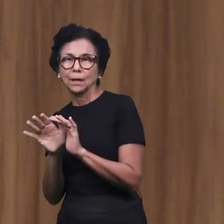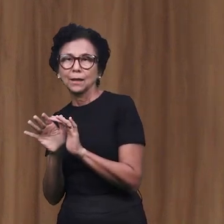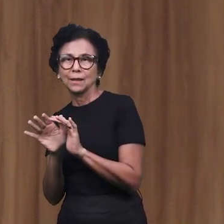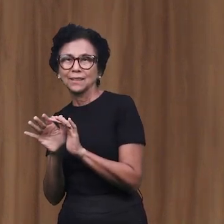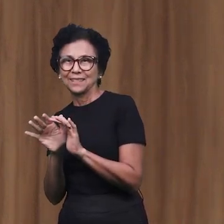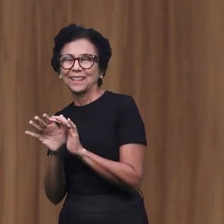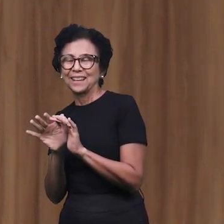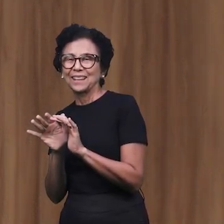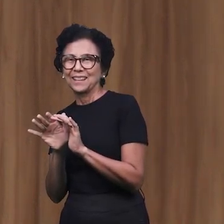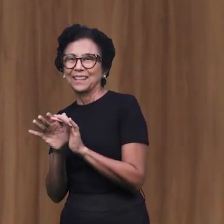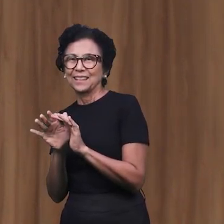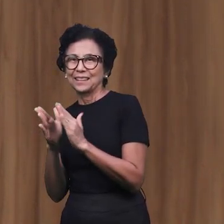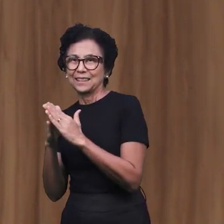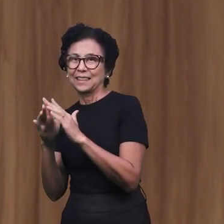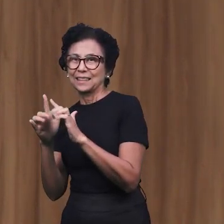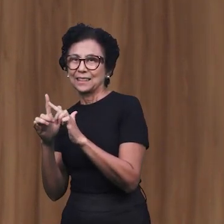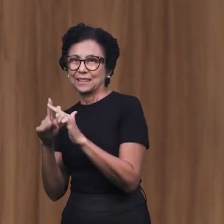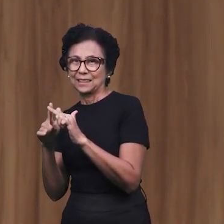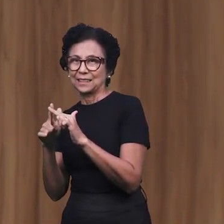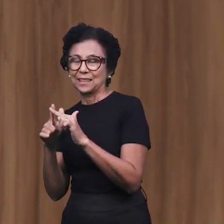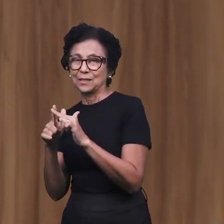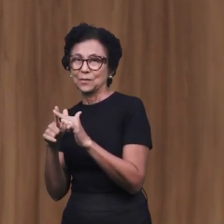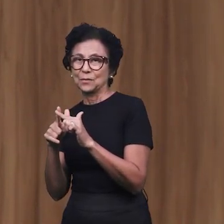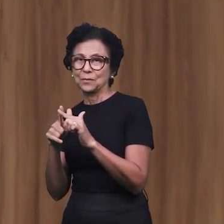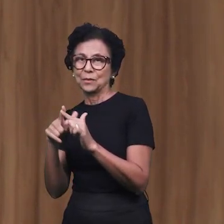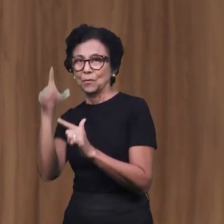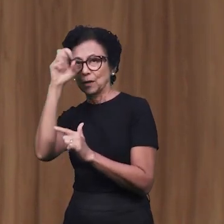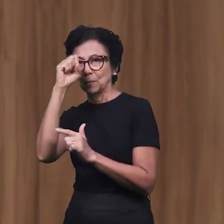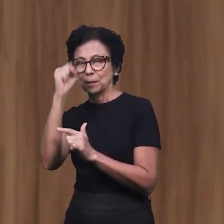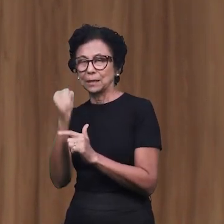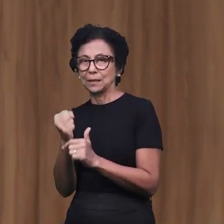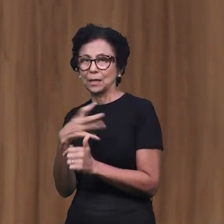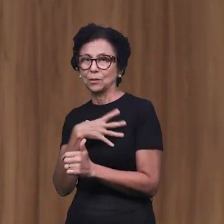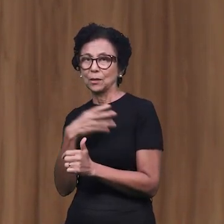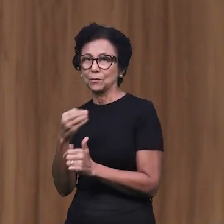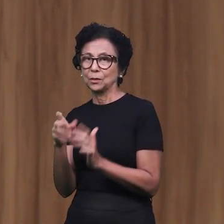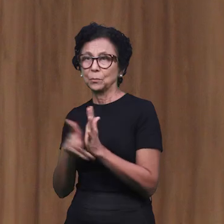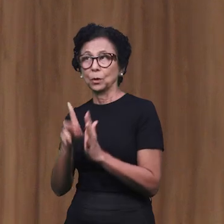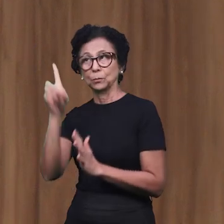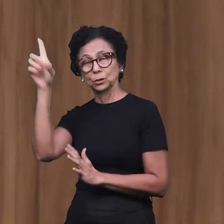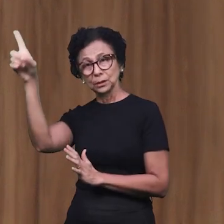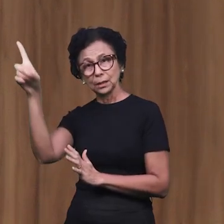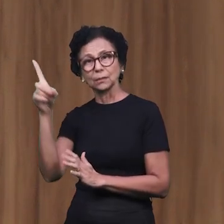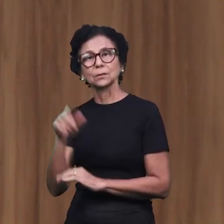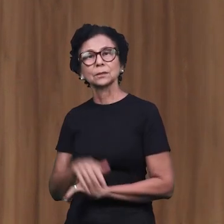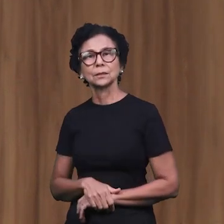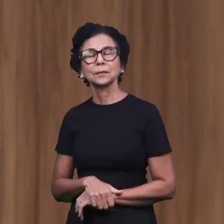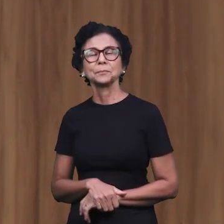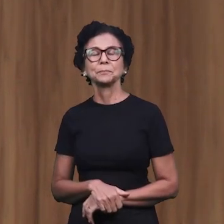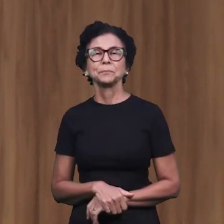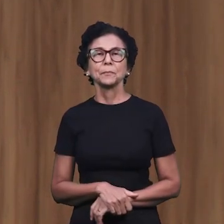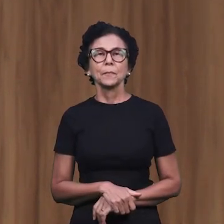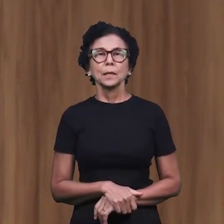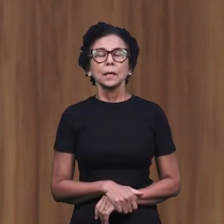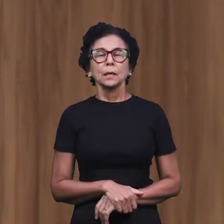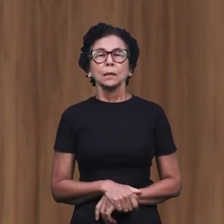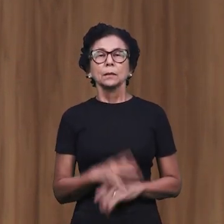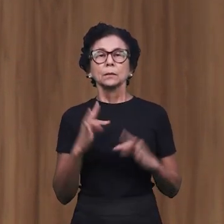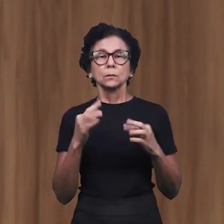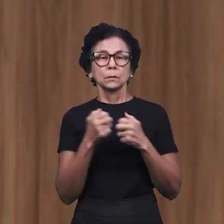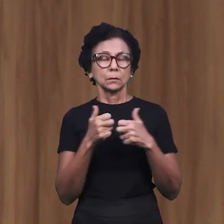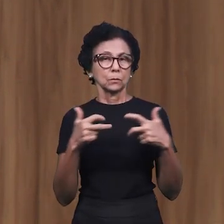viver como os filhos de Deus, e aí eles vão sendo inseridos, né? Agora, em todas essas coisas